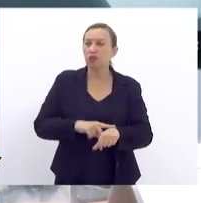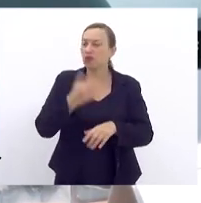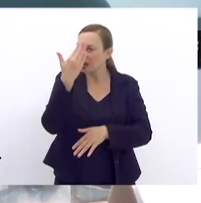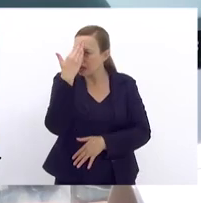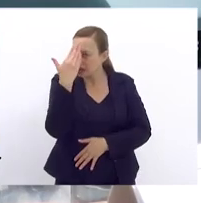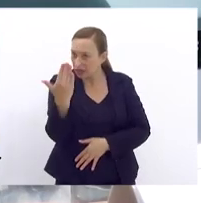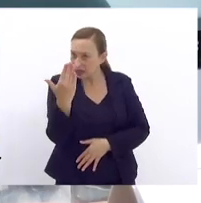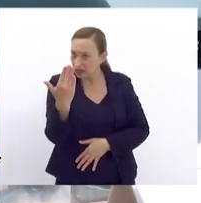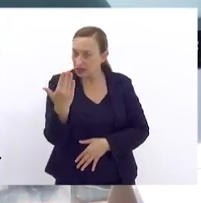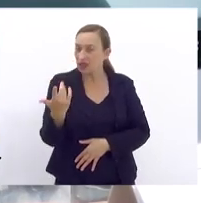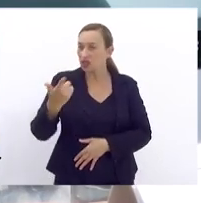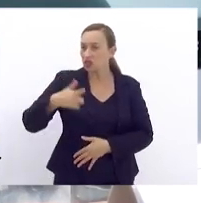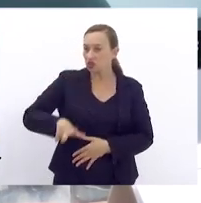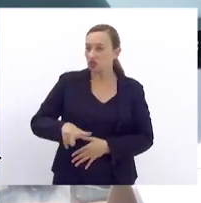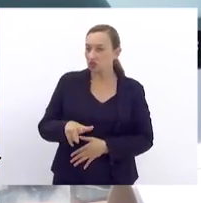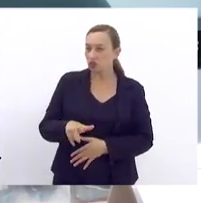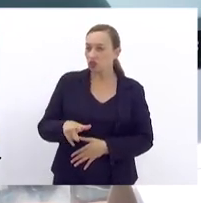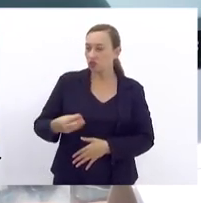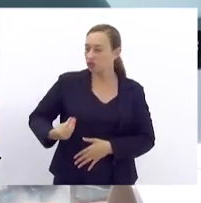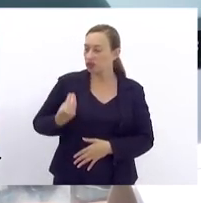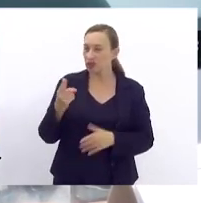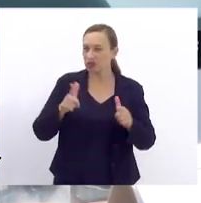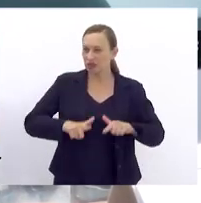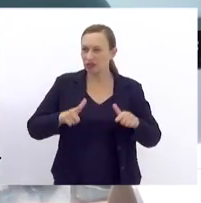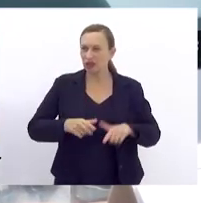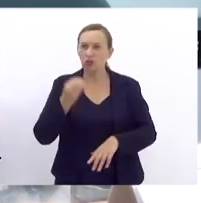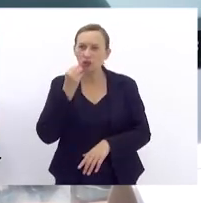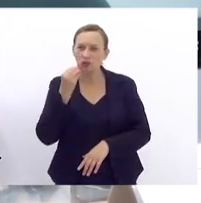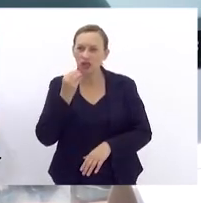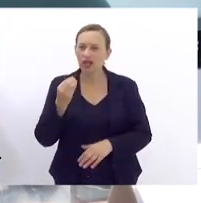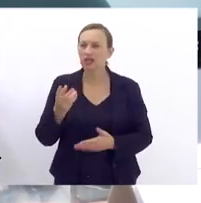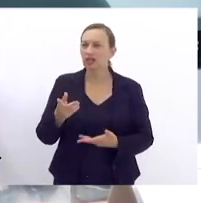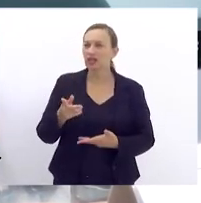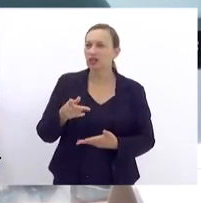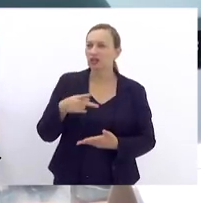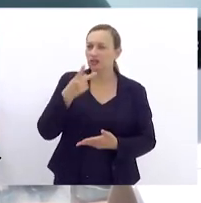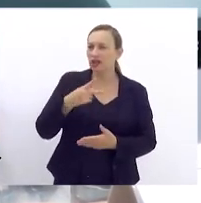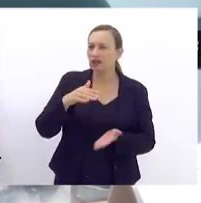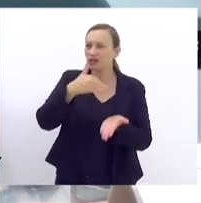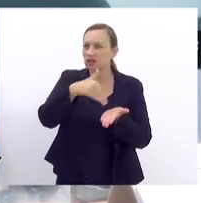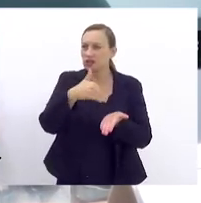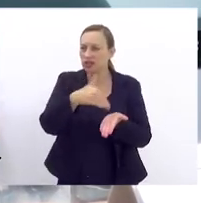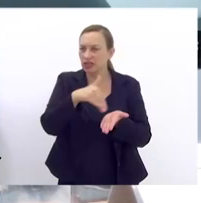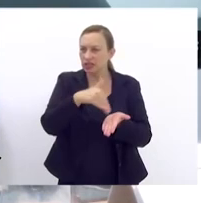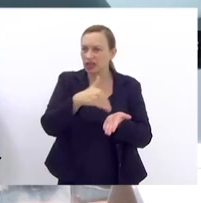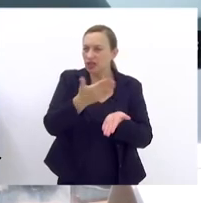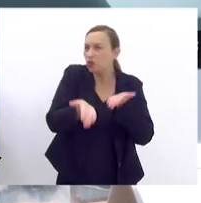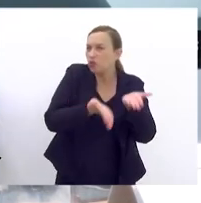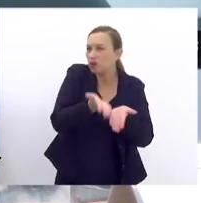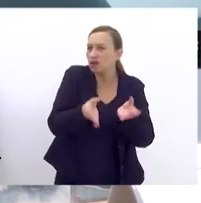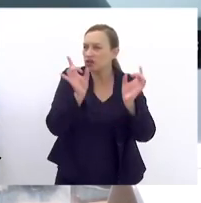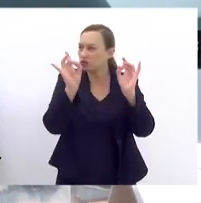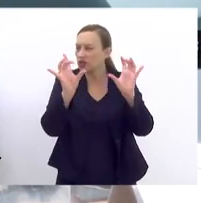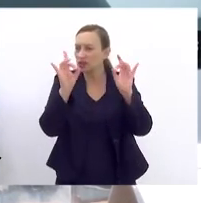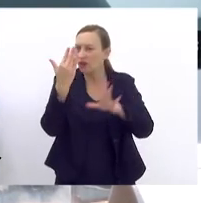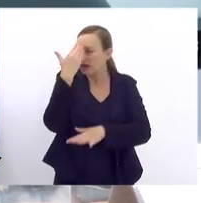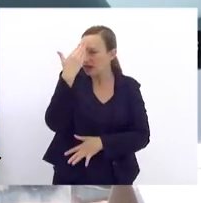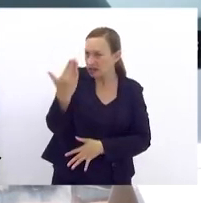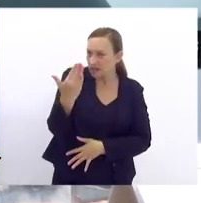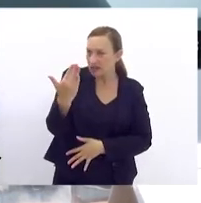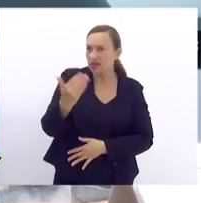Deputado mais uma vez pela oportunidade de estar aqui nessa casa falando sobre a subsecretaria de cuidados especiais Quero agradecer